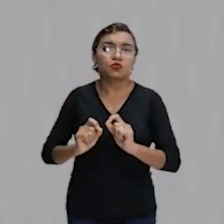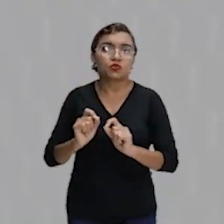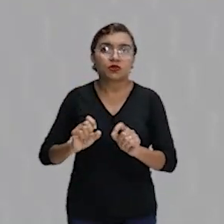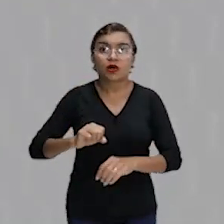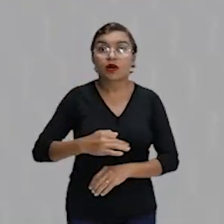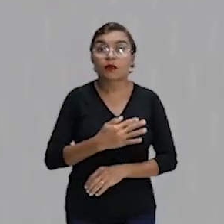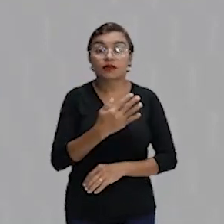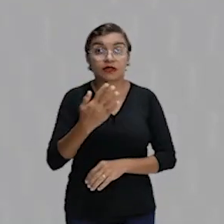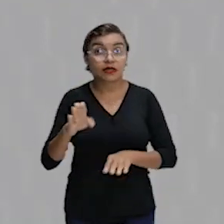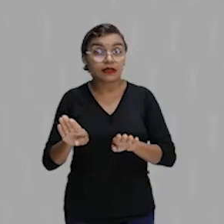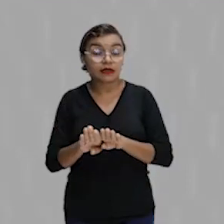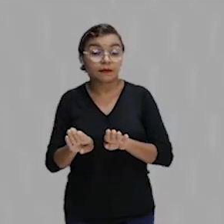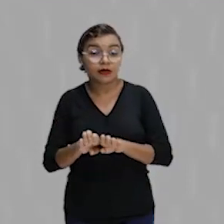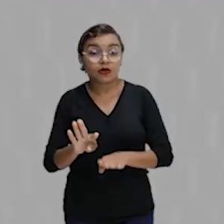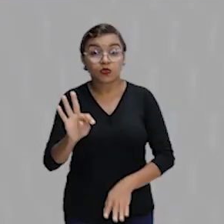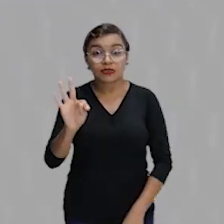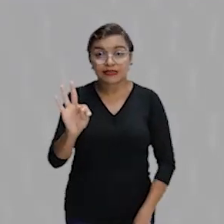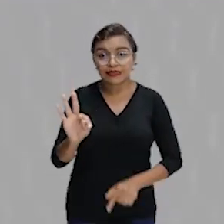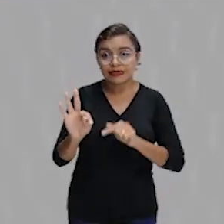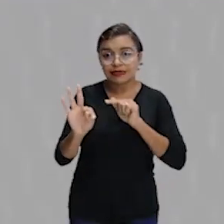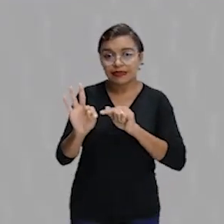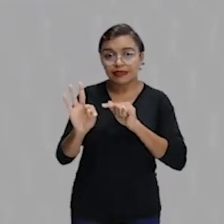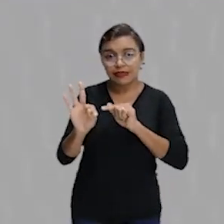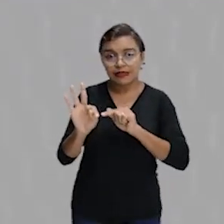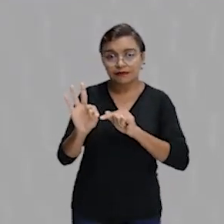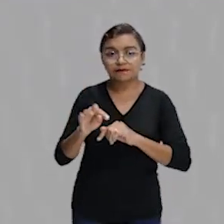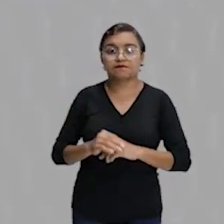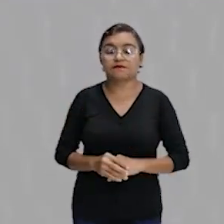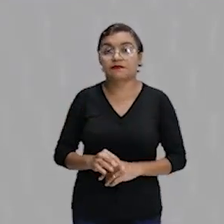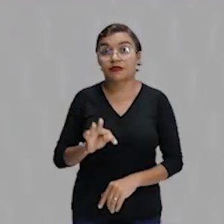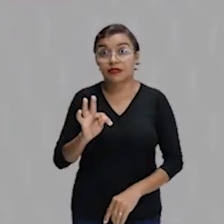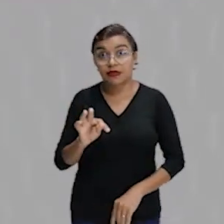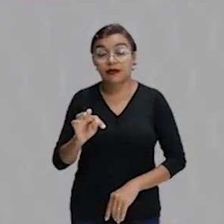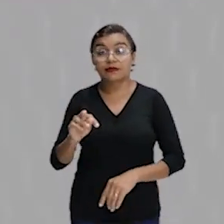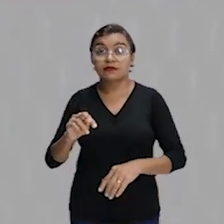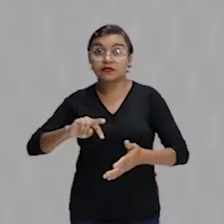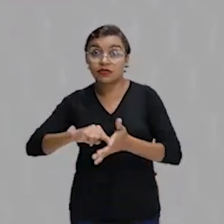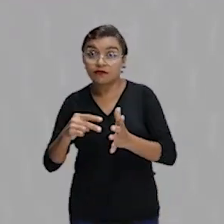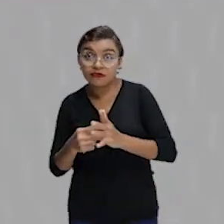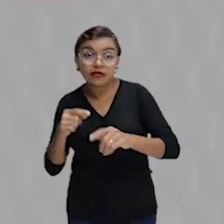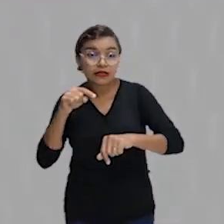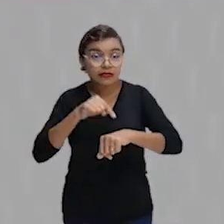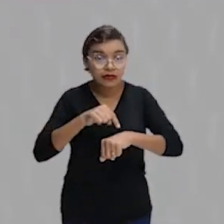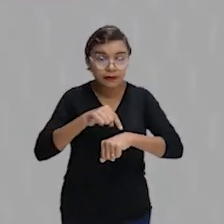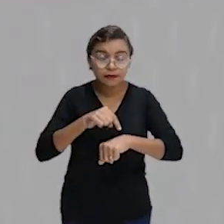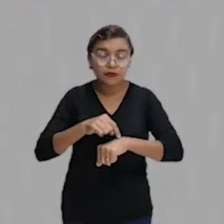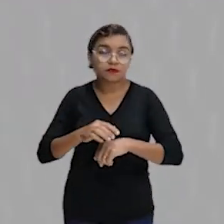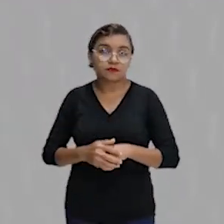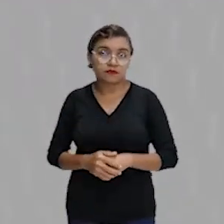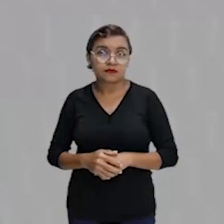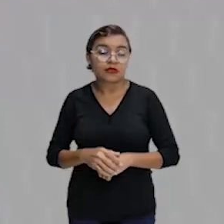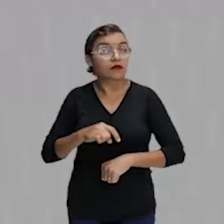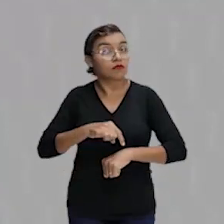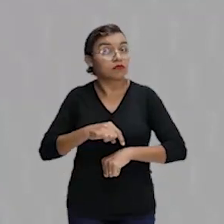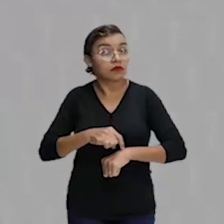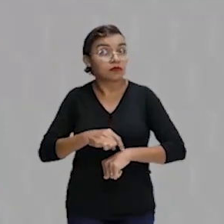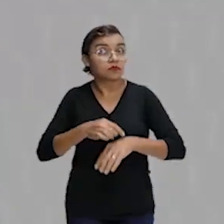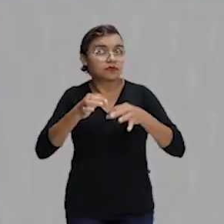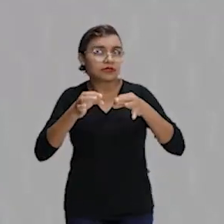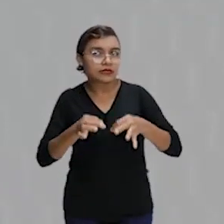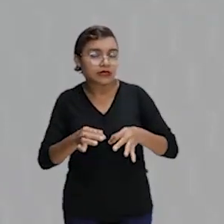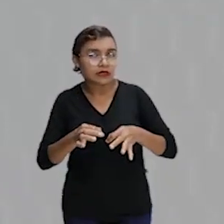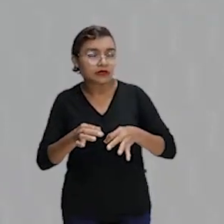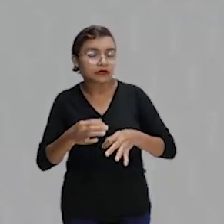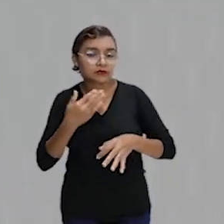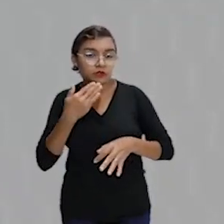t genérico, tá? A variável tempo aqui é genérica. Então, como ele não te pediu num tempo específico,